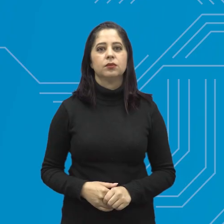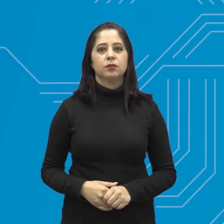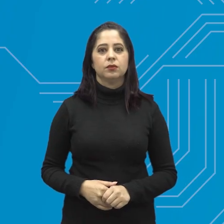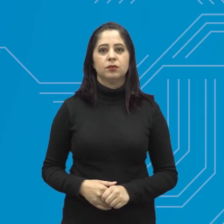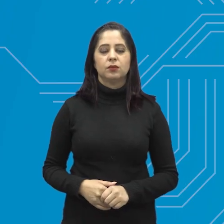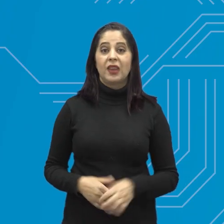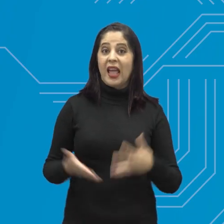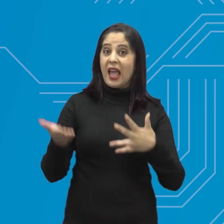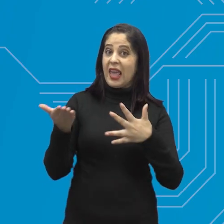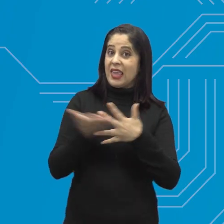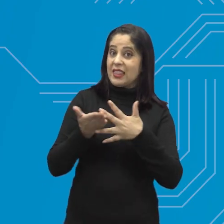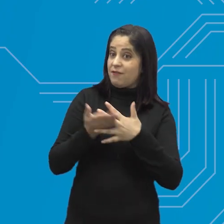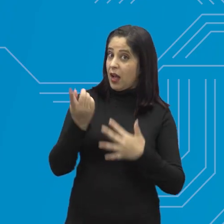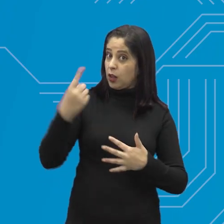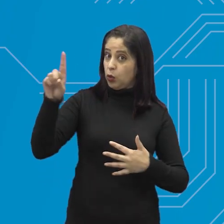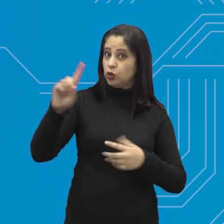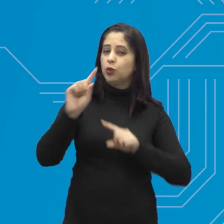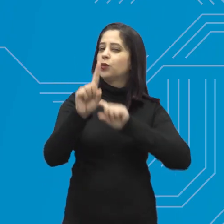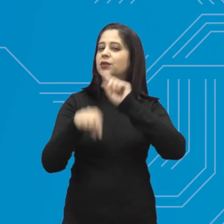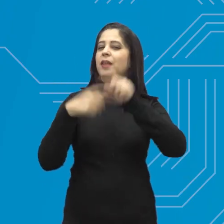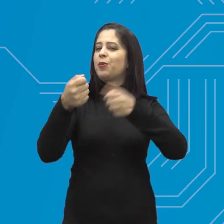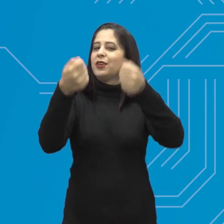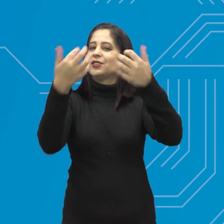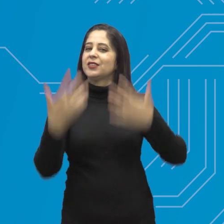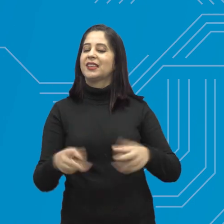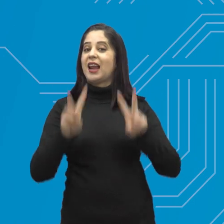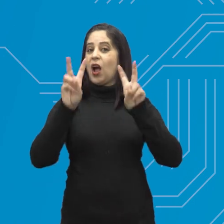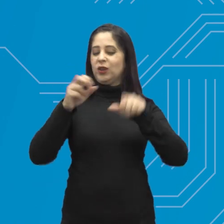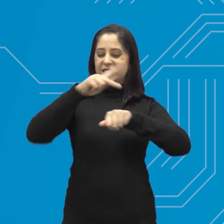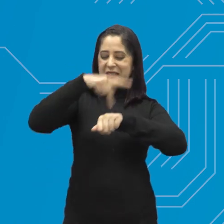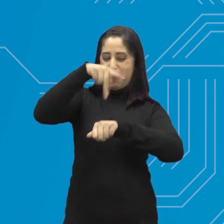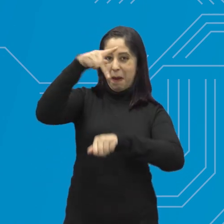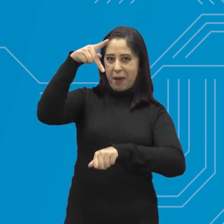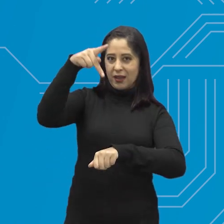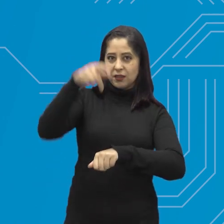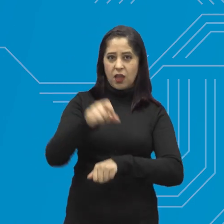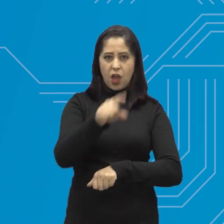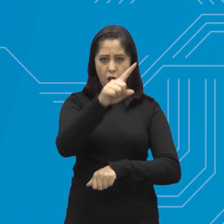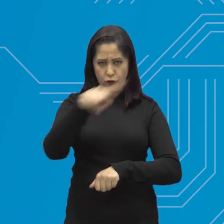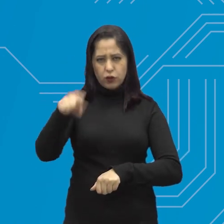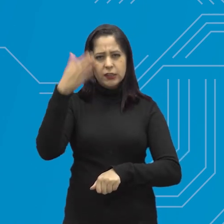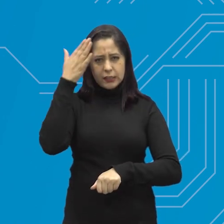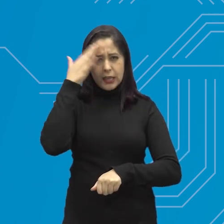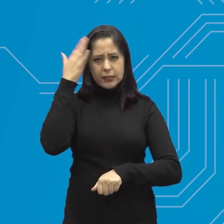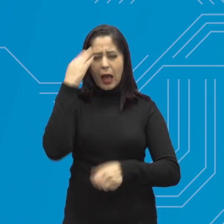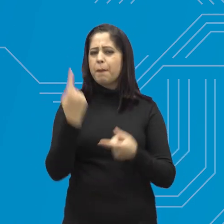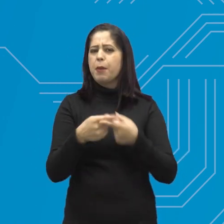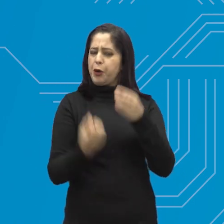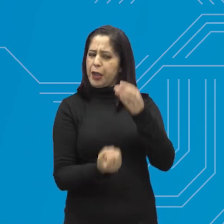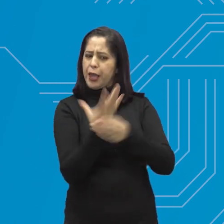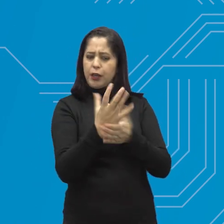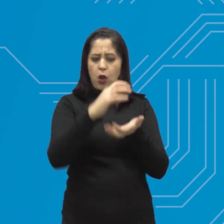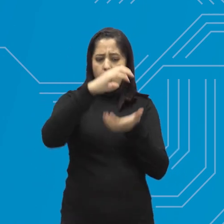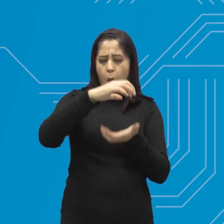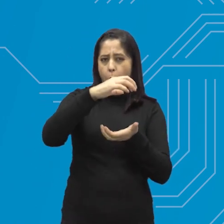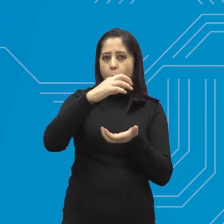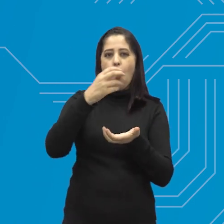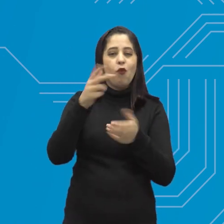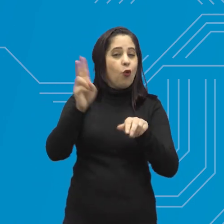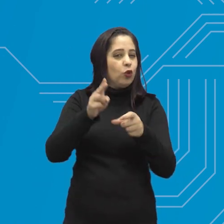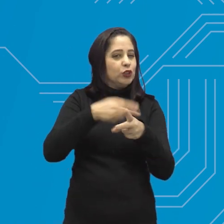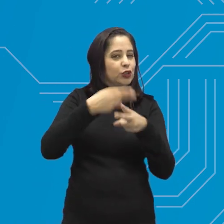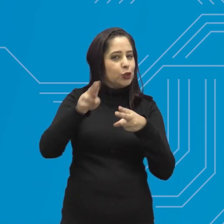órgãos. Vamos para o nosso último intervalo e na volta falamos sobre a Páscoa. Você sabe qual a origem dos ovos de